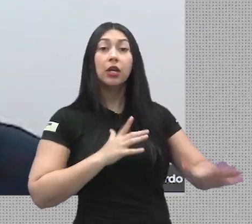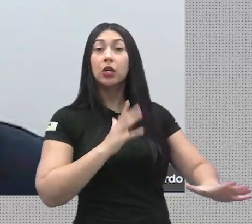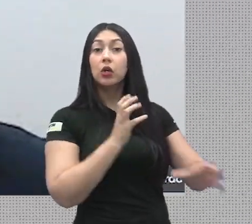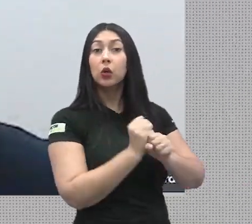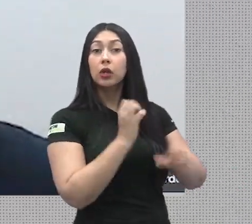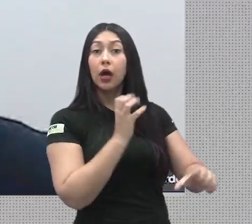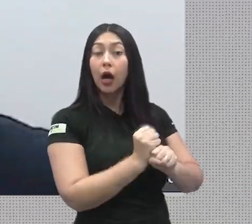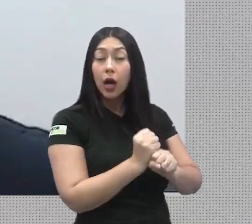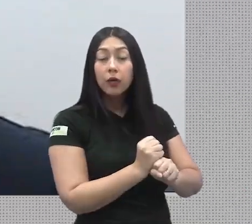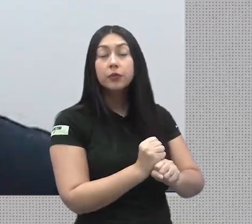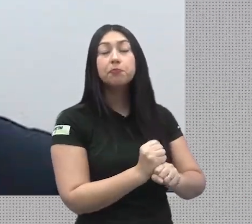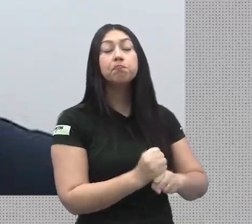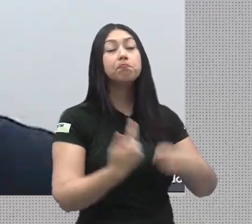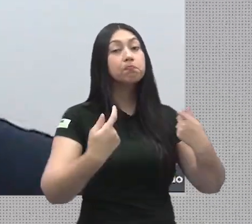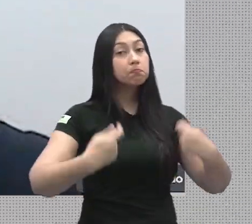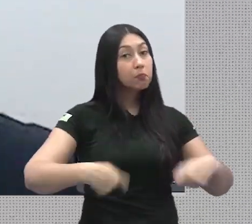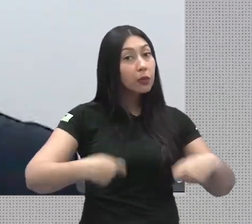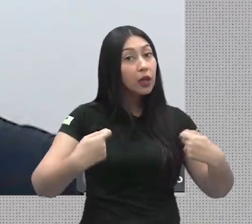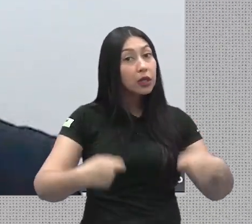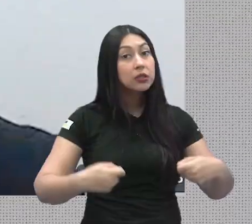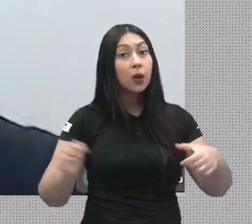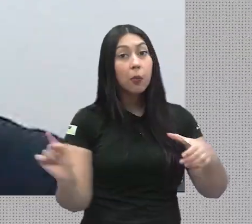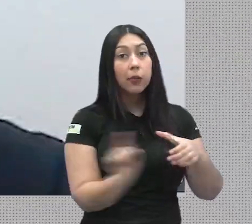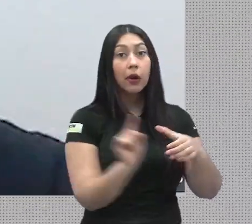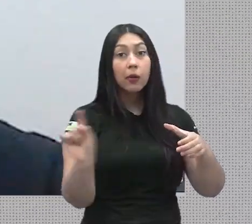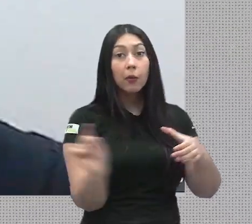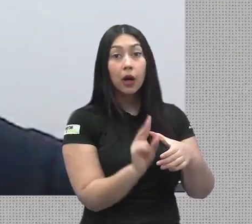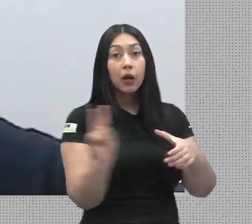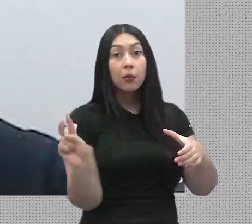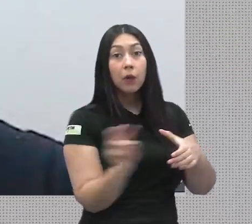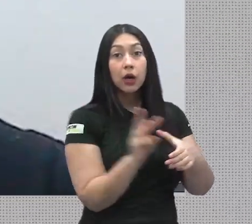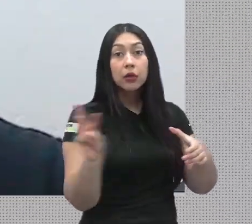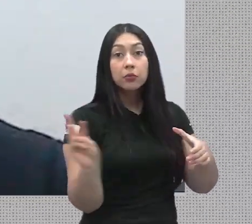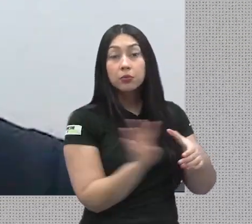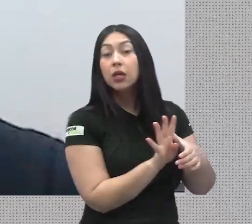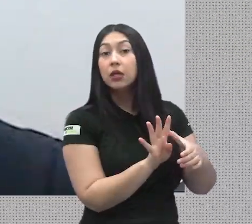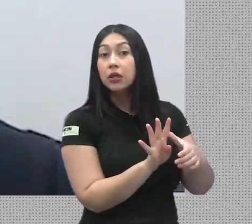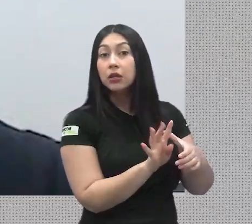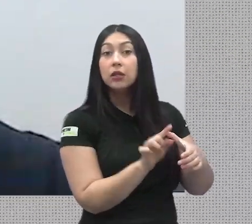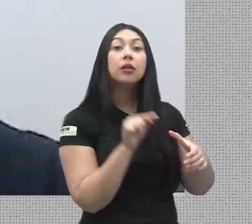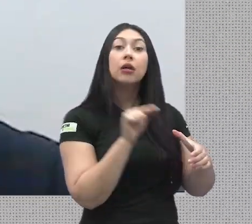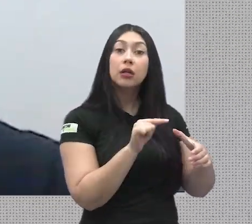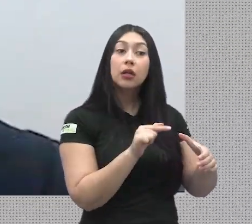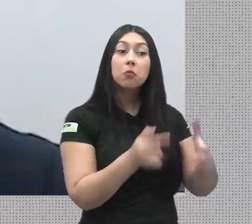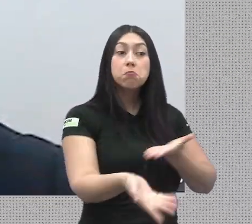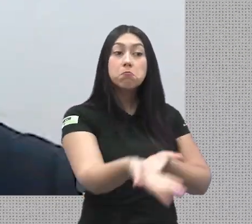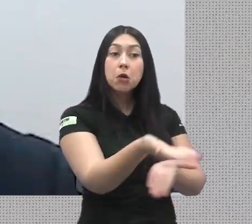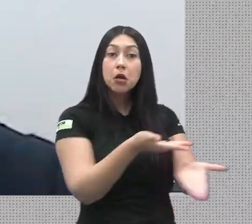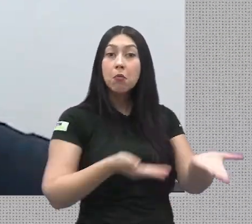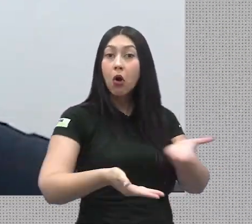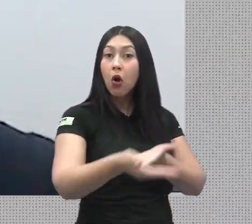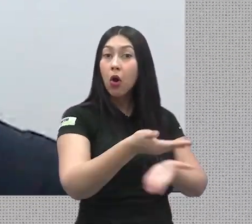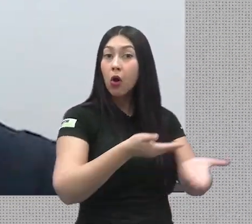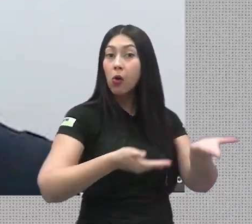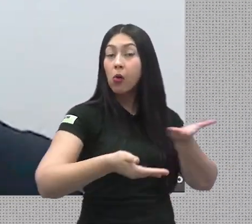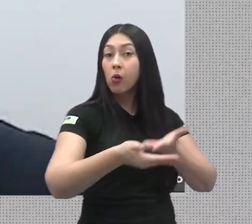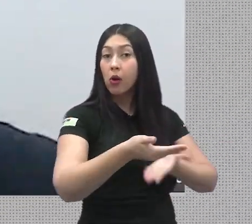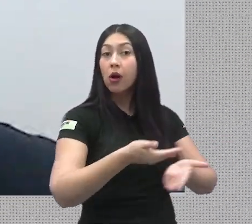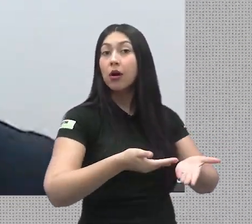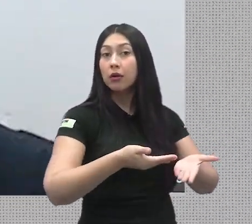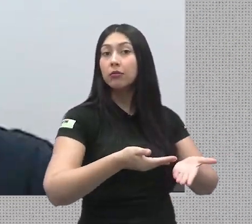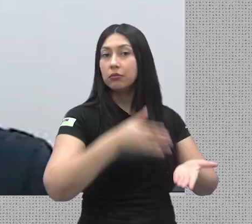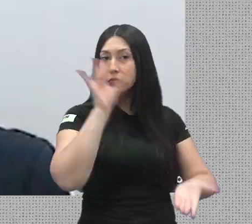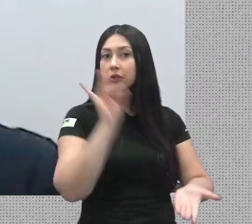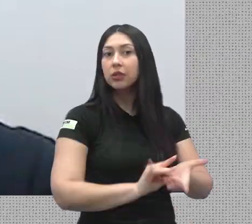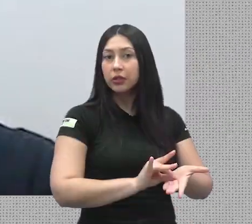a área contábil, precisa ter filiados políticos, precisa ter uma vida orgânica, uma militância orgânica